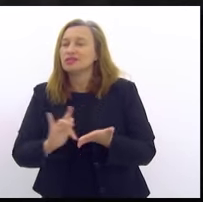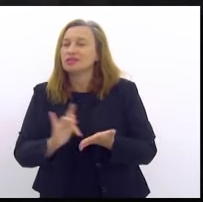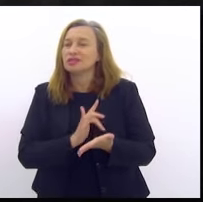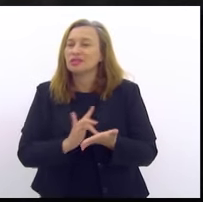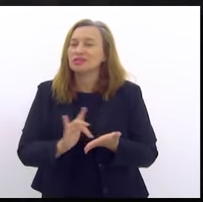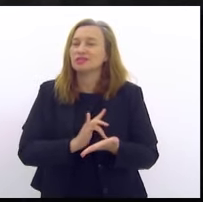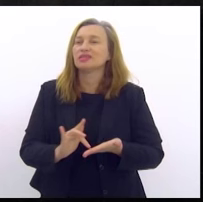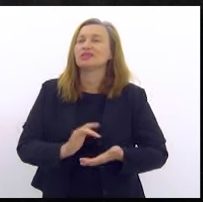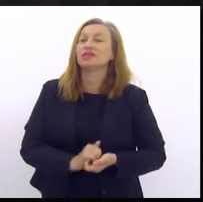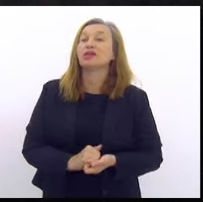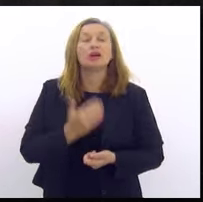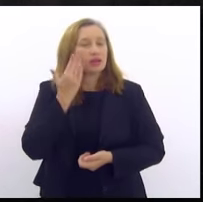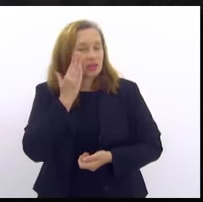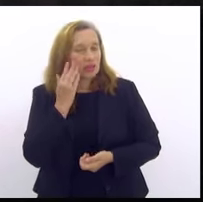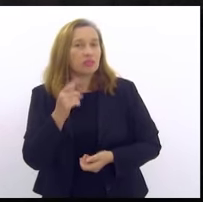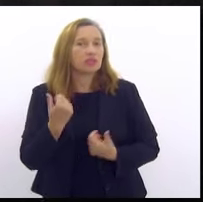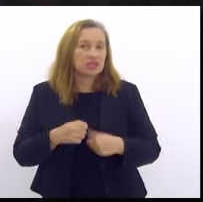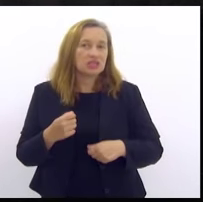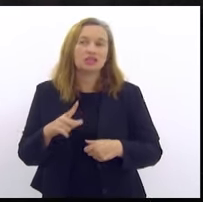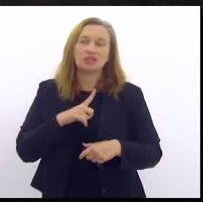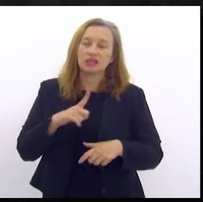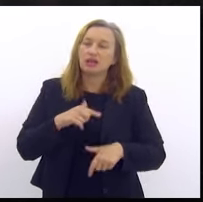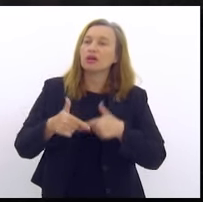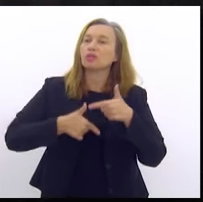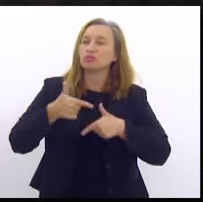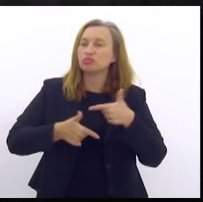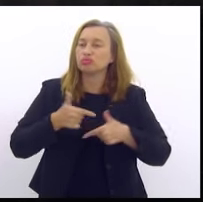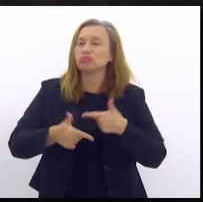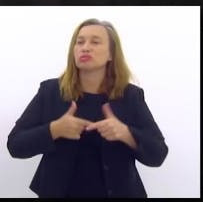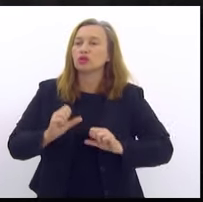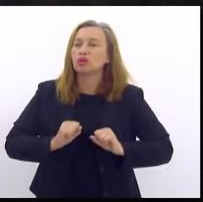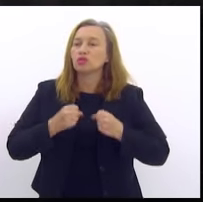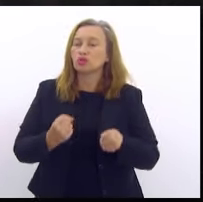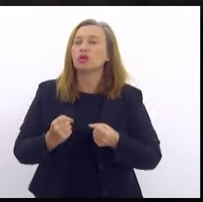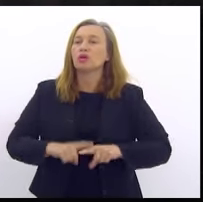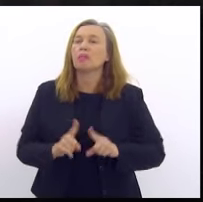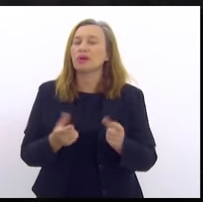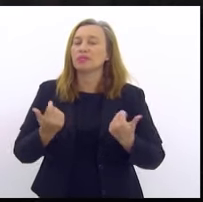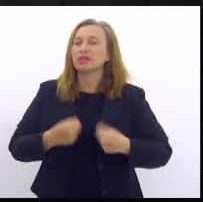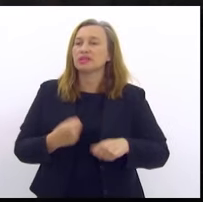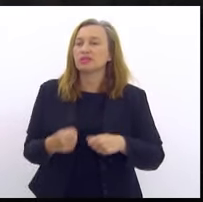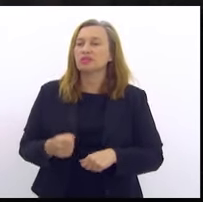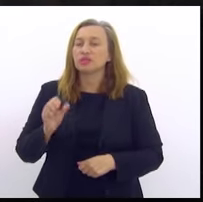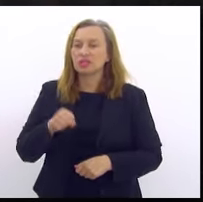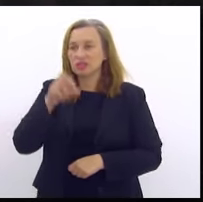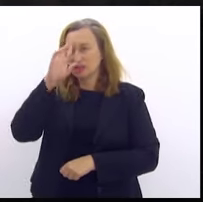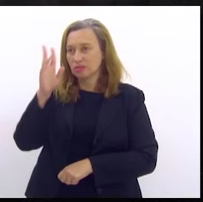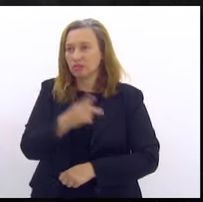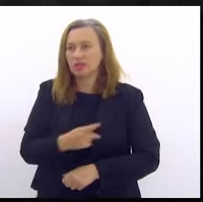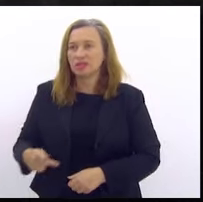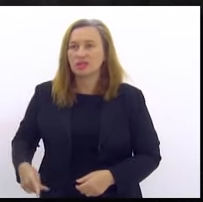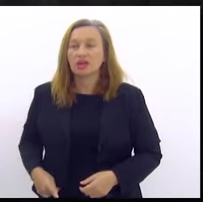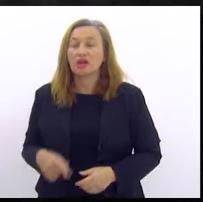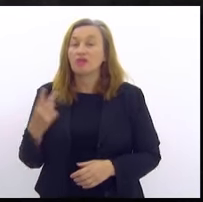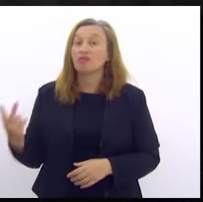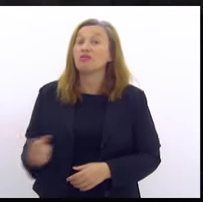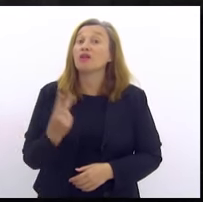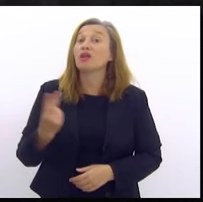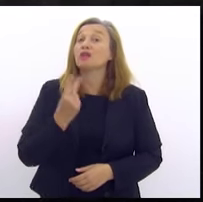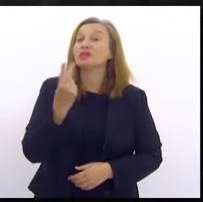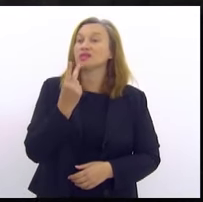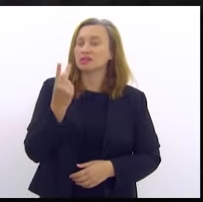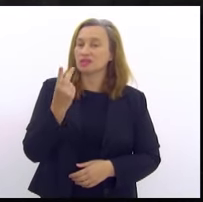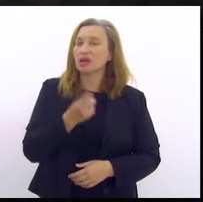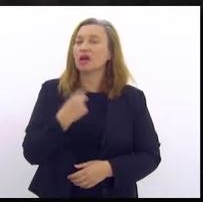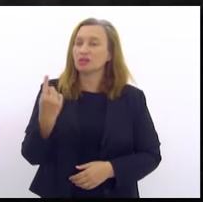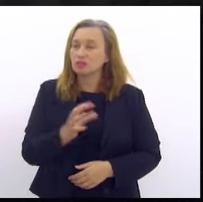Entendo que temos que trabalhar, lutarmos juntos, unirmos forças. Mas nós precisamos sim, senhor presidente. Valorizar a